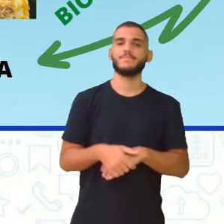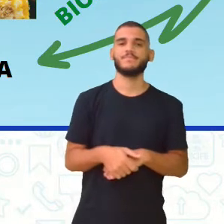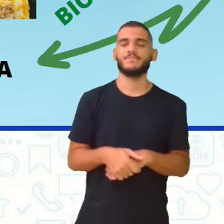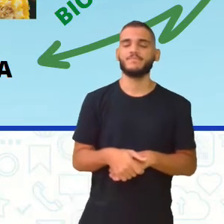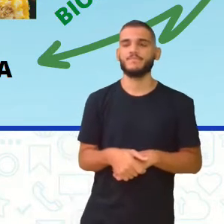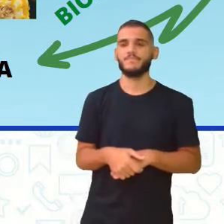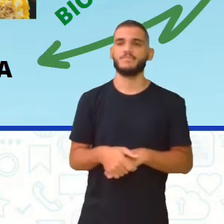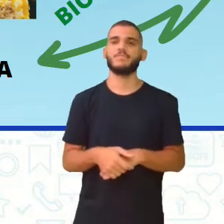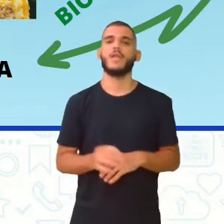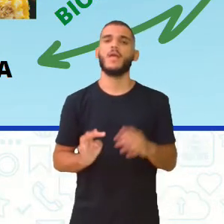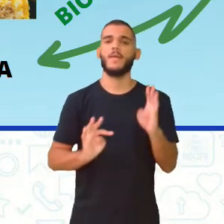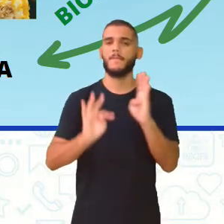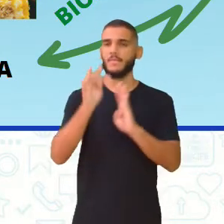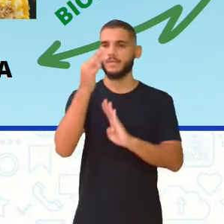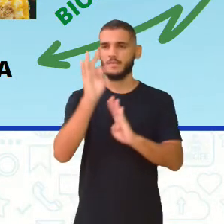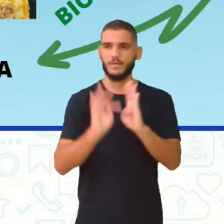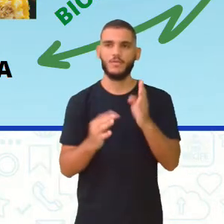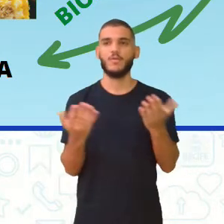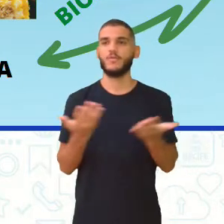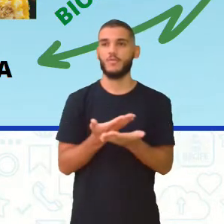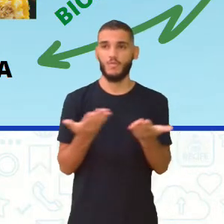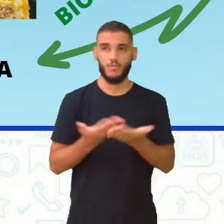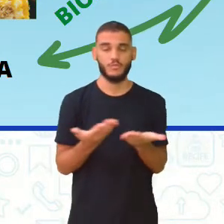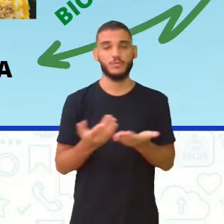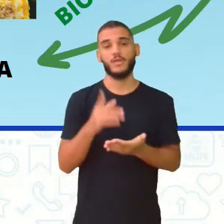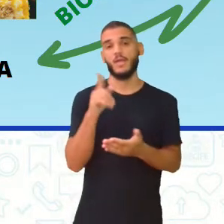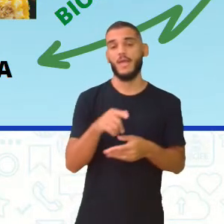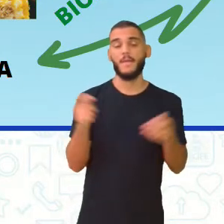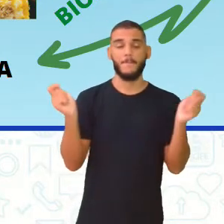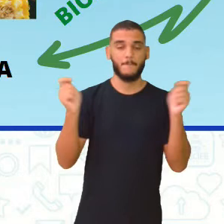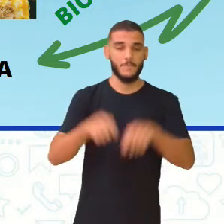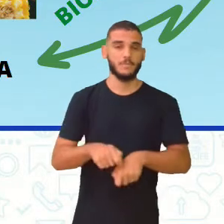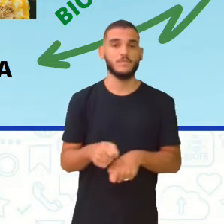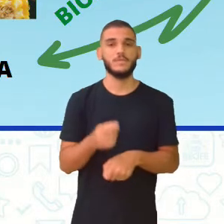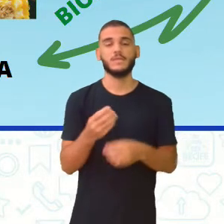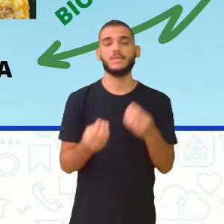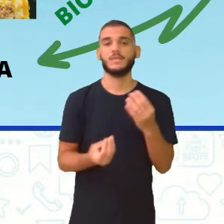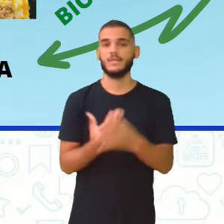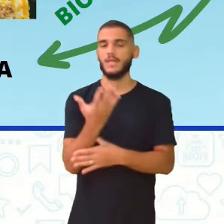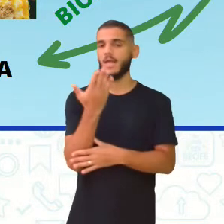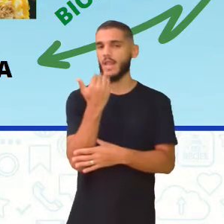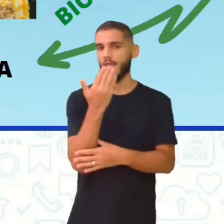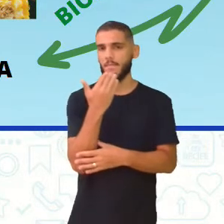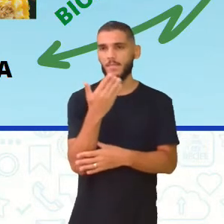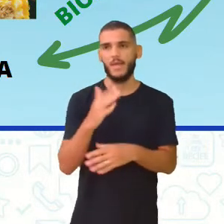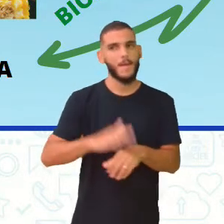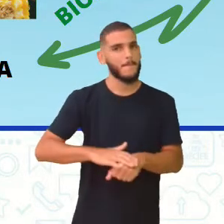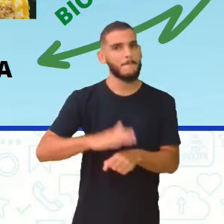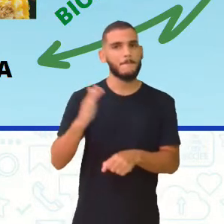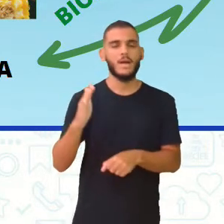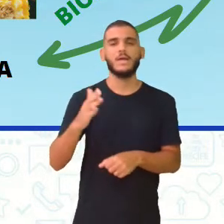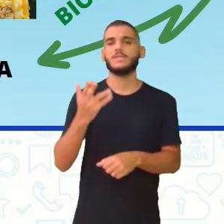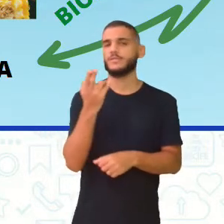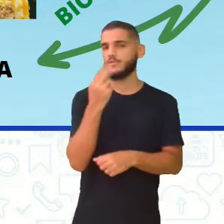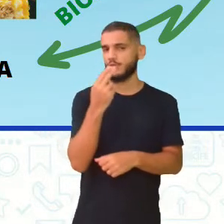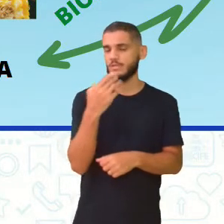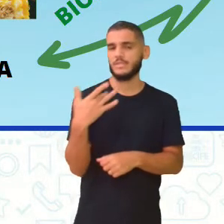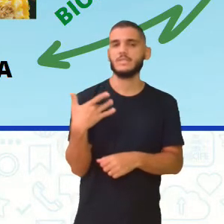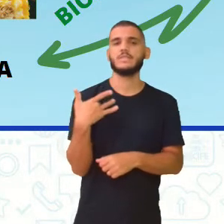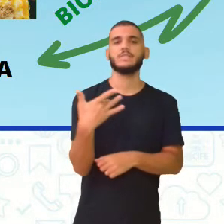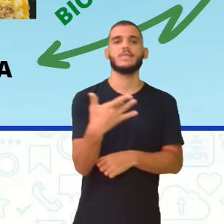da biotecnologia de hoje, que é capaz de criar alimentos ainda mais nutritivos e